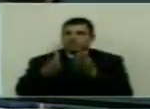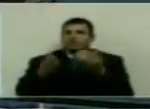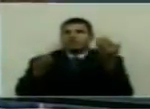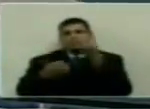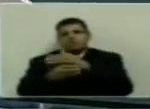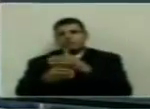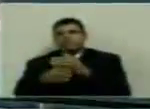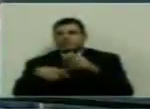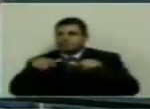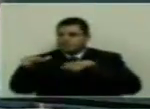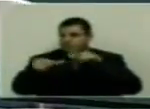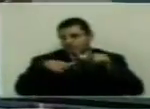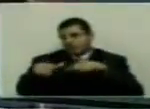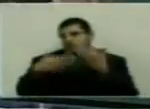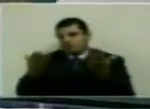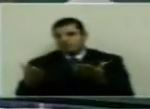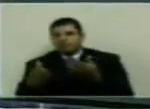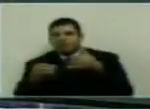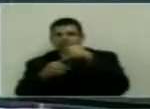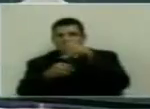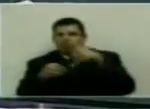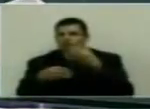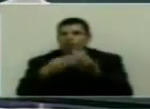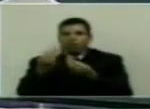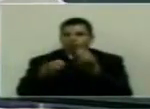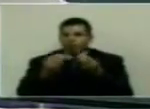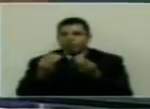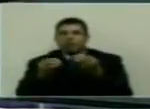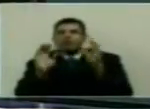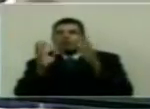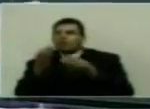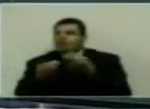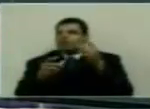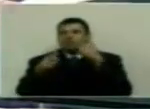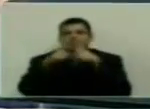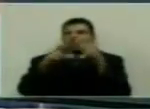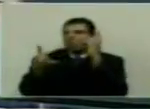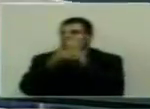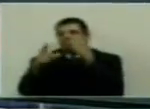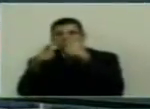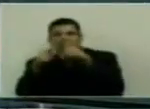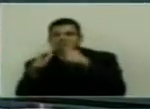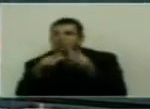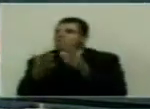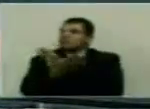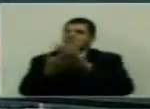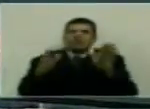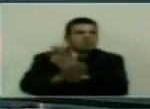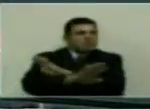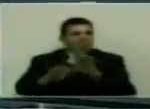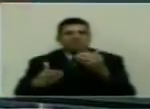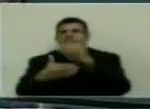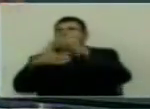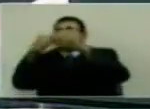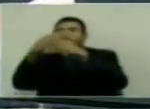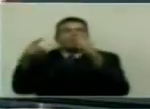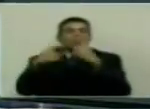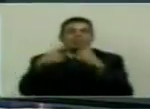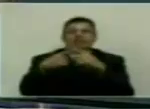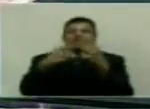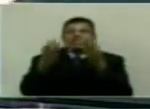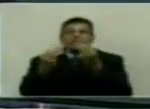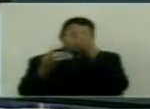Ainda estão funcionando com óleo diesel. Encontram problema, não terminam as obras, porque